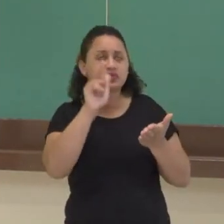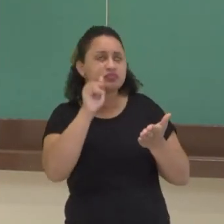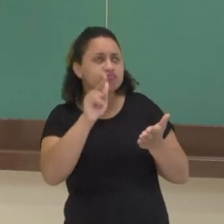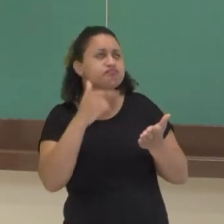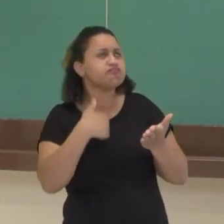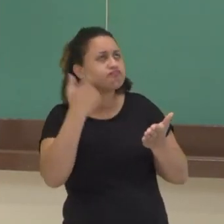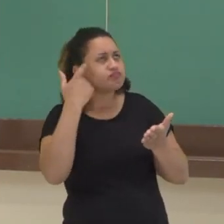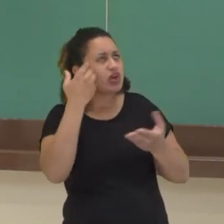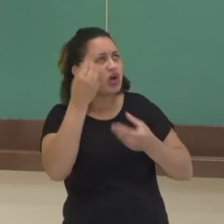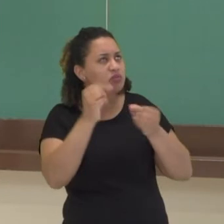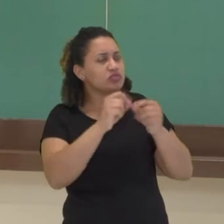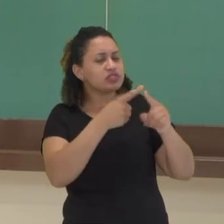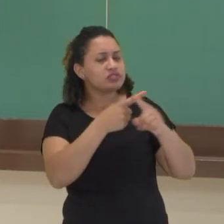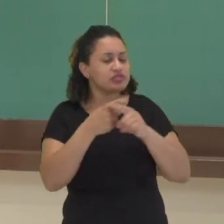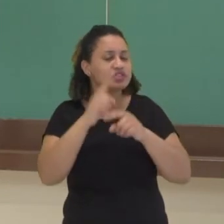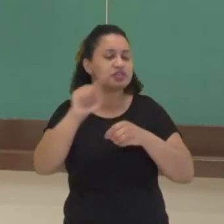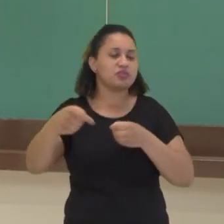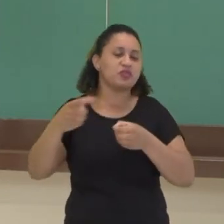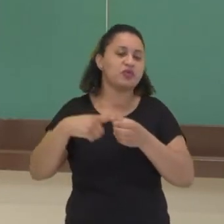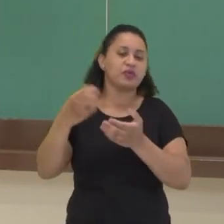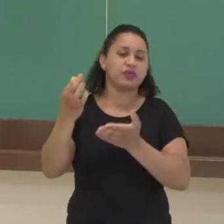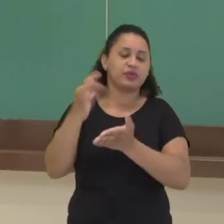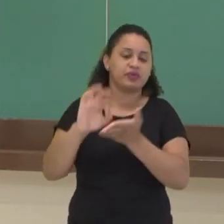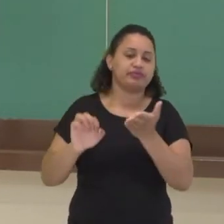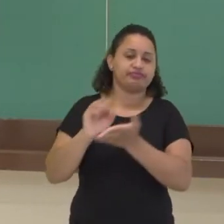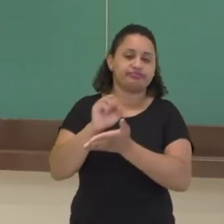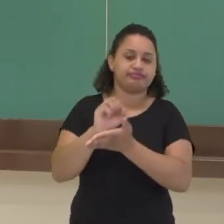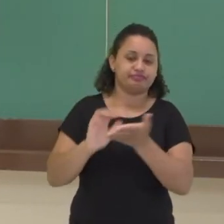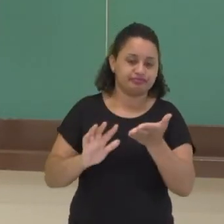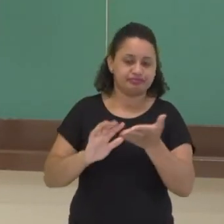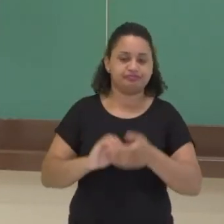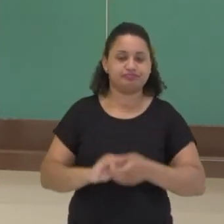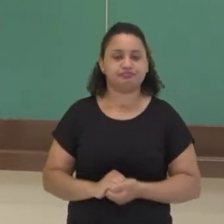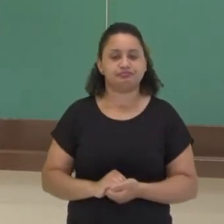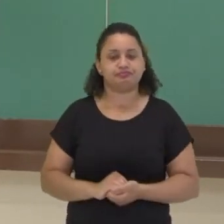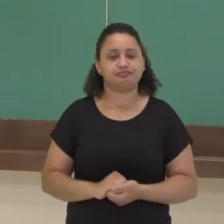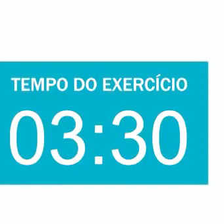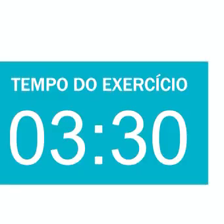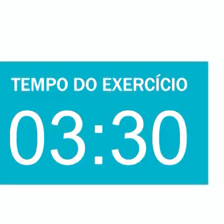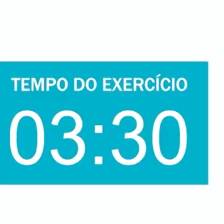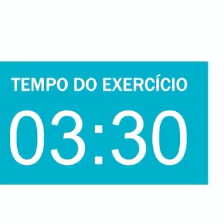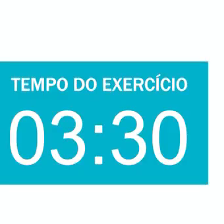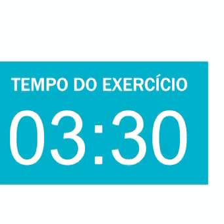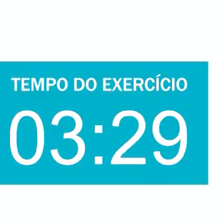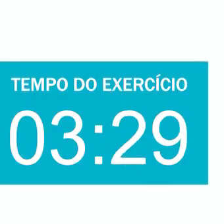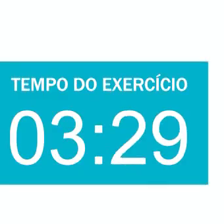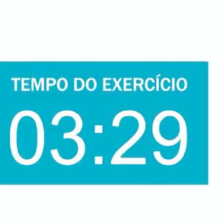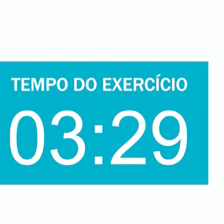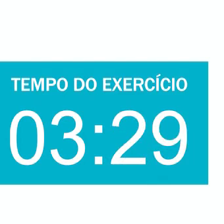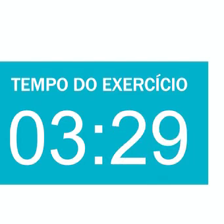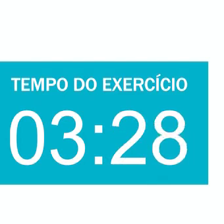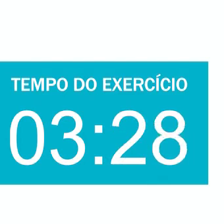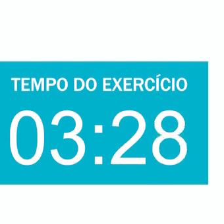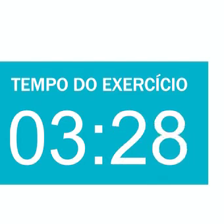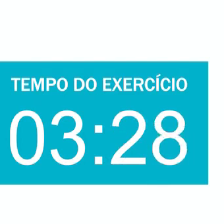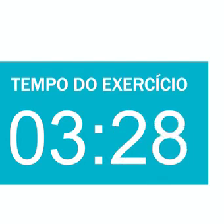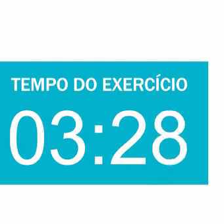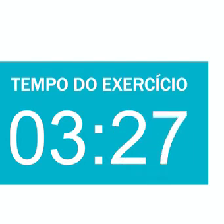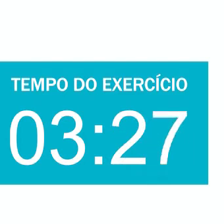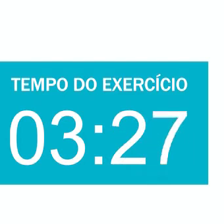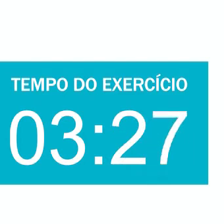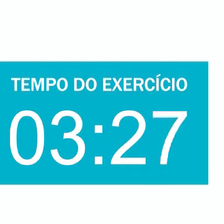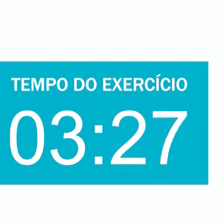a quantidade de possibilidades quando eles são jogados ao mesmo tempo. Então, vou também te